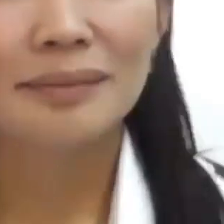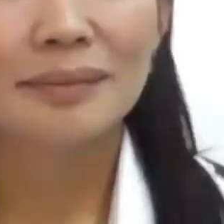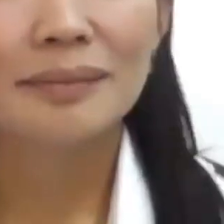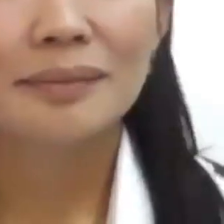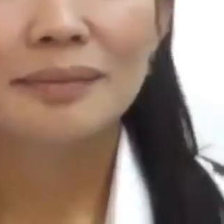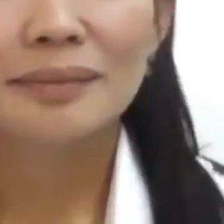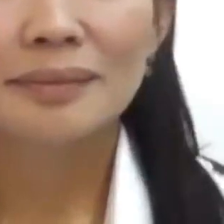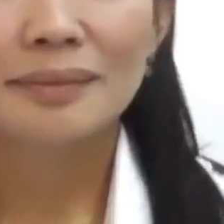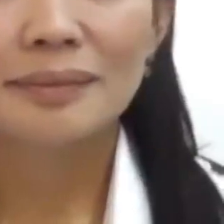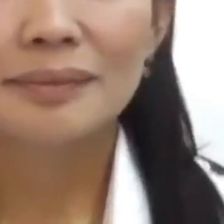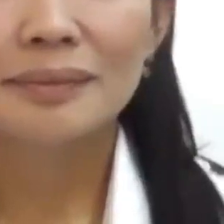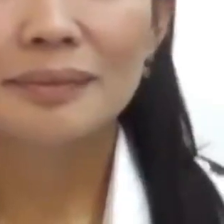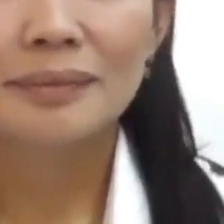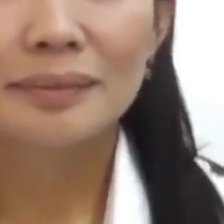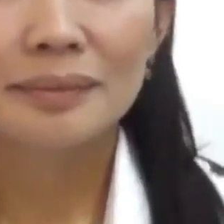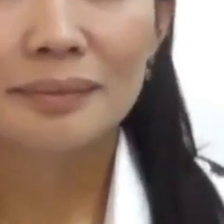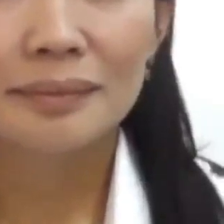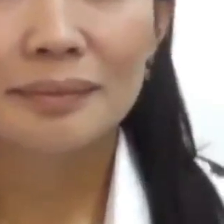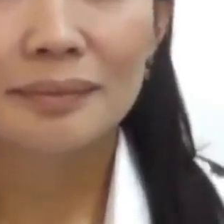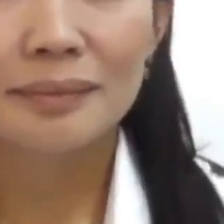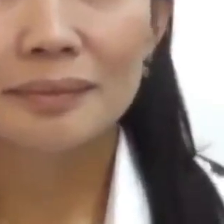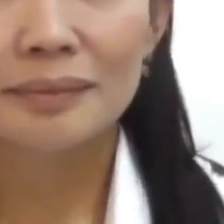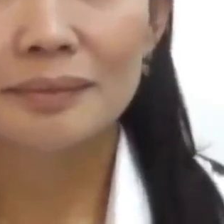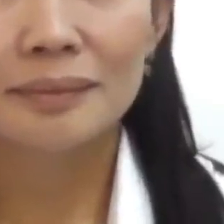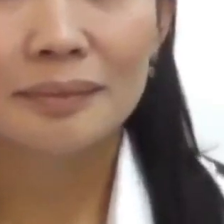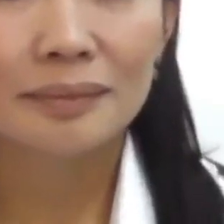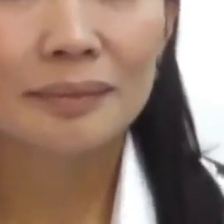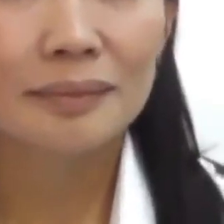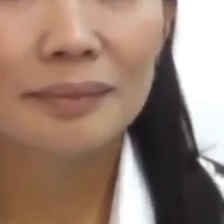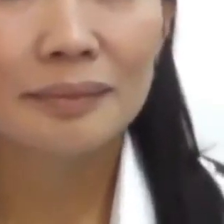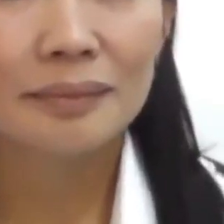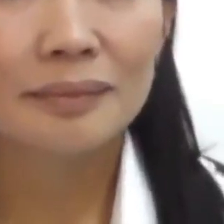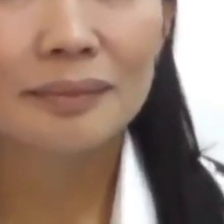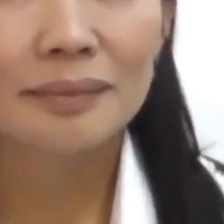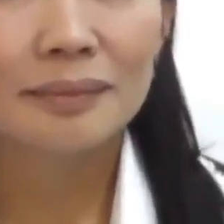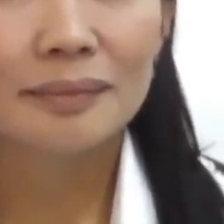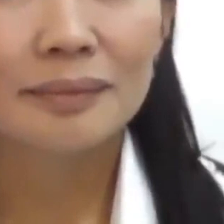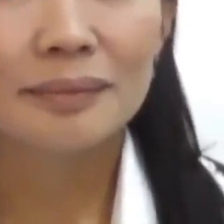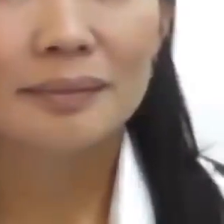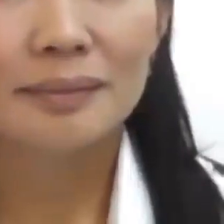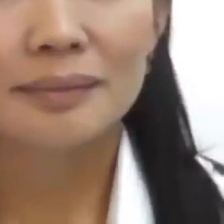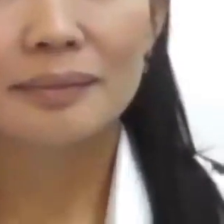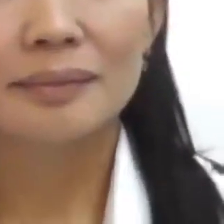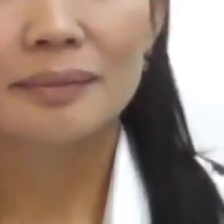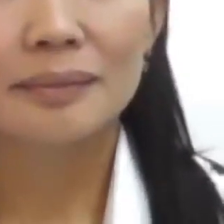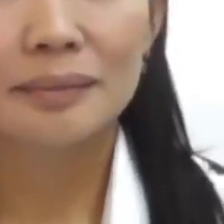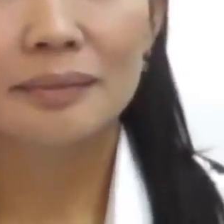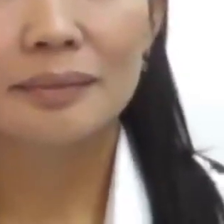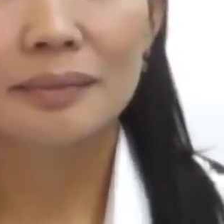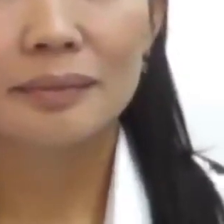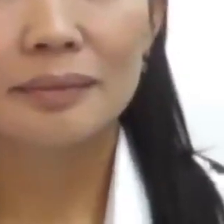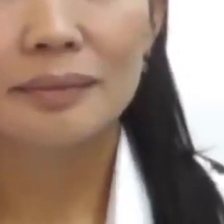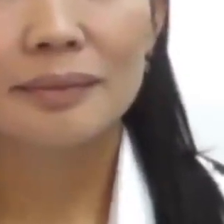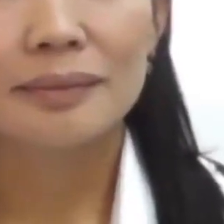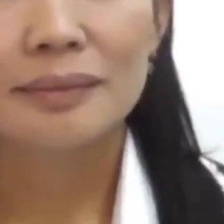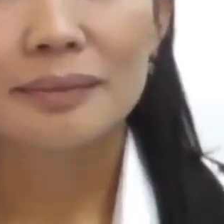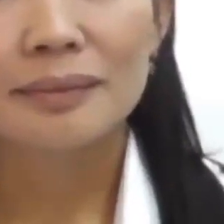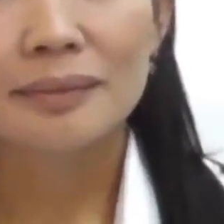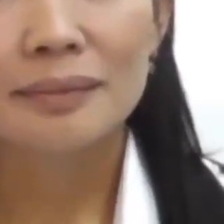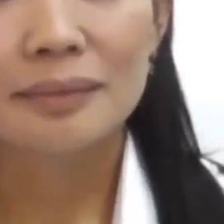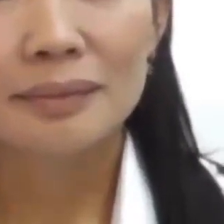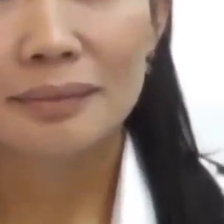grande parceiro da Secretaria de Meio Ambiente, Infraestrutura e Logística do Estado de São Paulo na construção e no debate